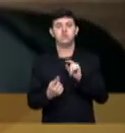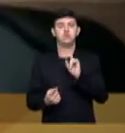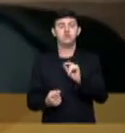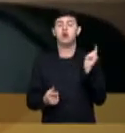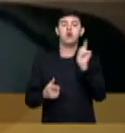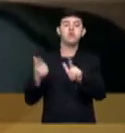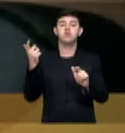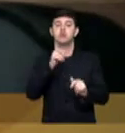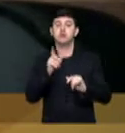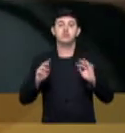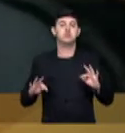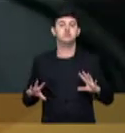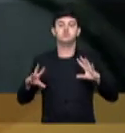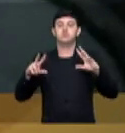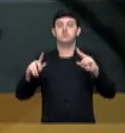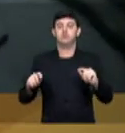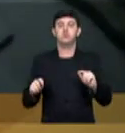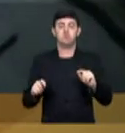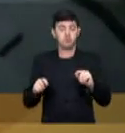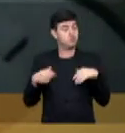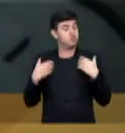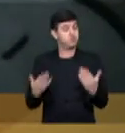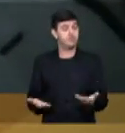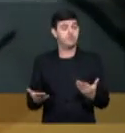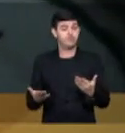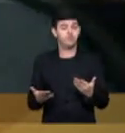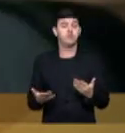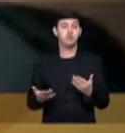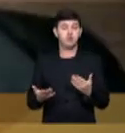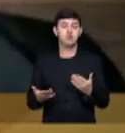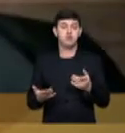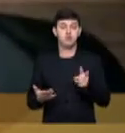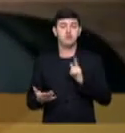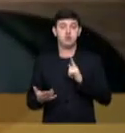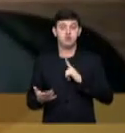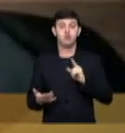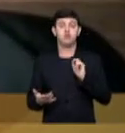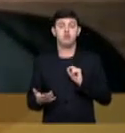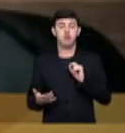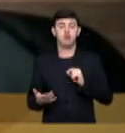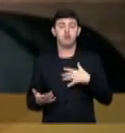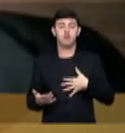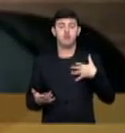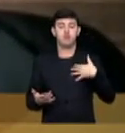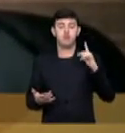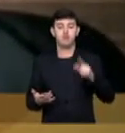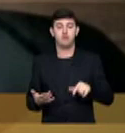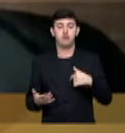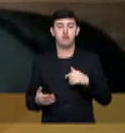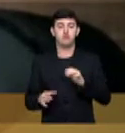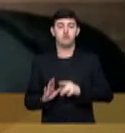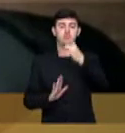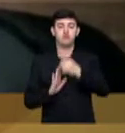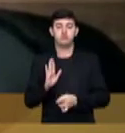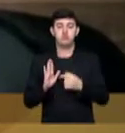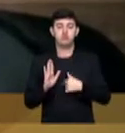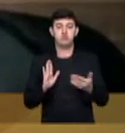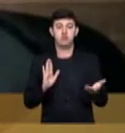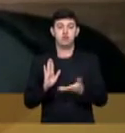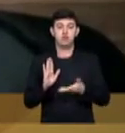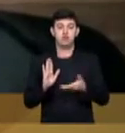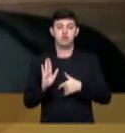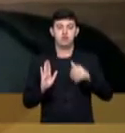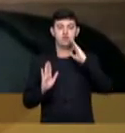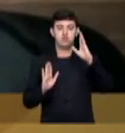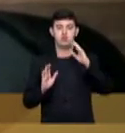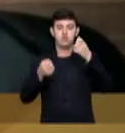de todos e de todas, e por isso mesmo, da satisfação dos direitos fundamentais. Como bem